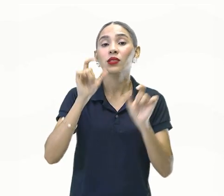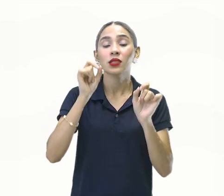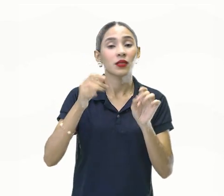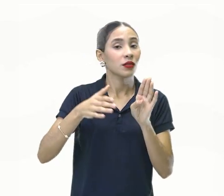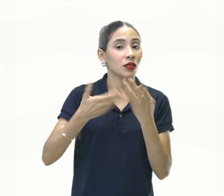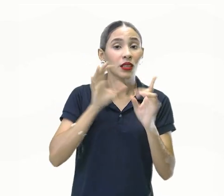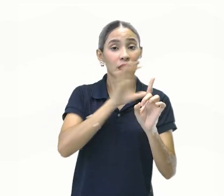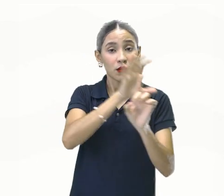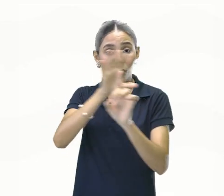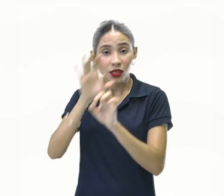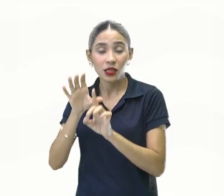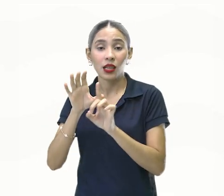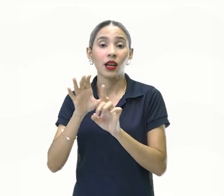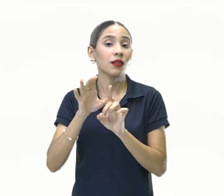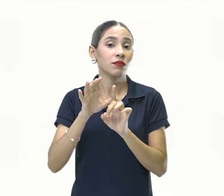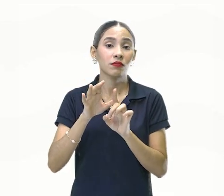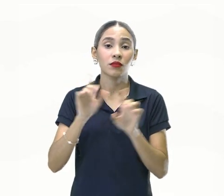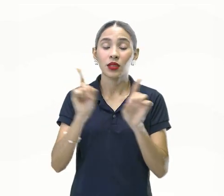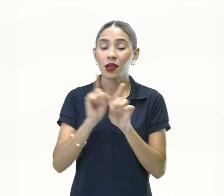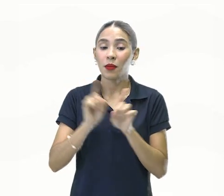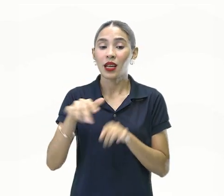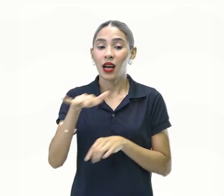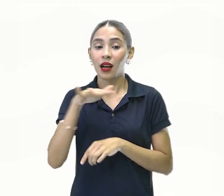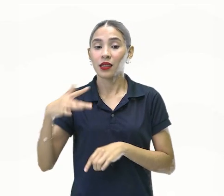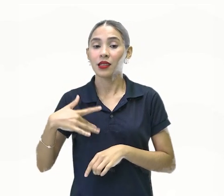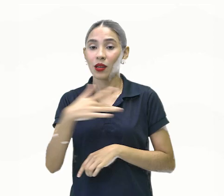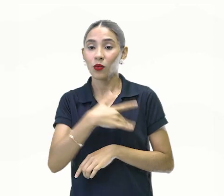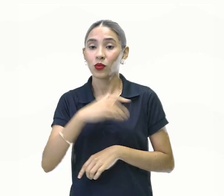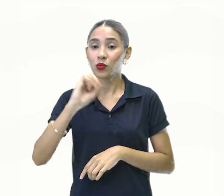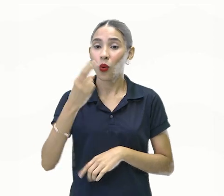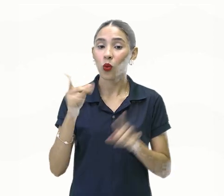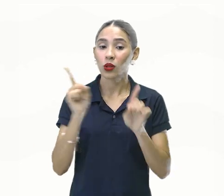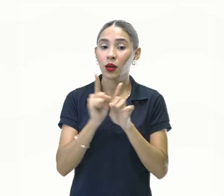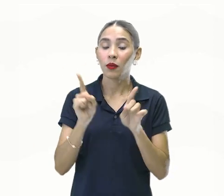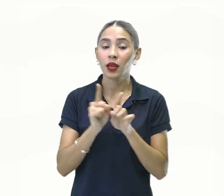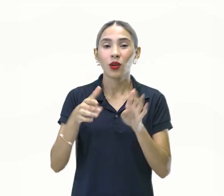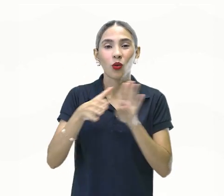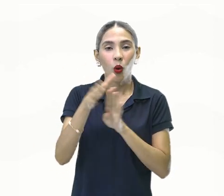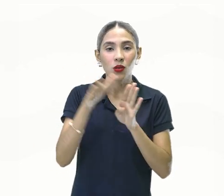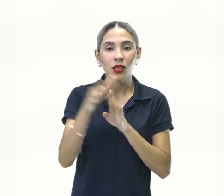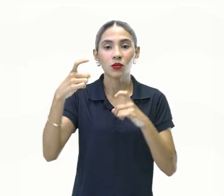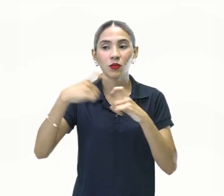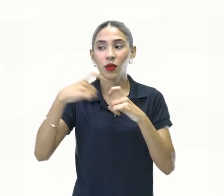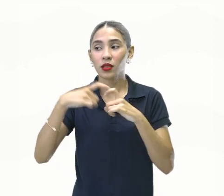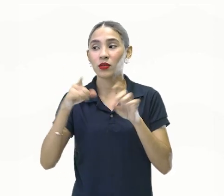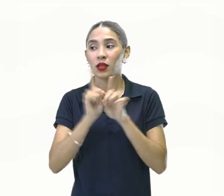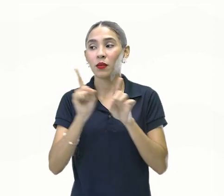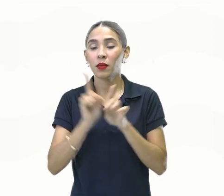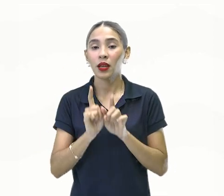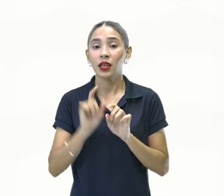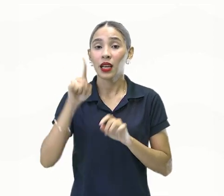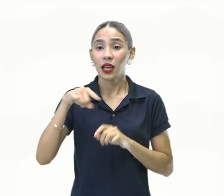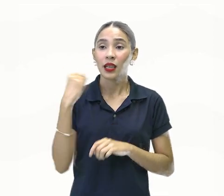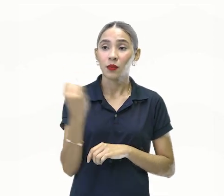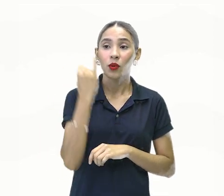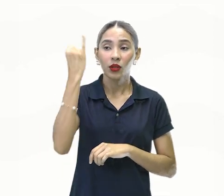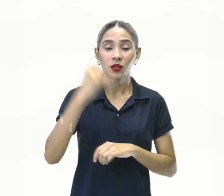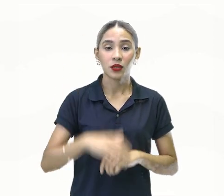a minar a confiança e a credibilidade da saúde ou, então, daqueles conselhos médicos, né, que são tão